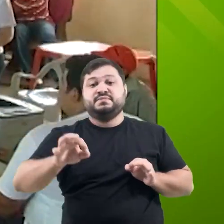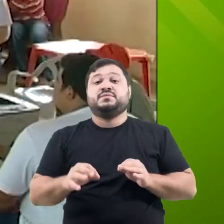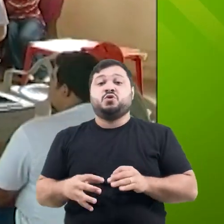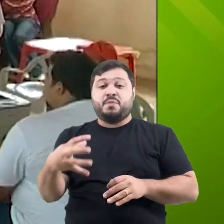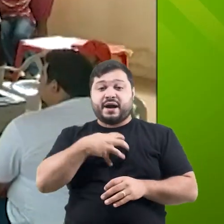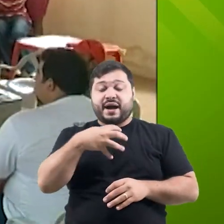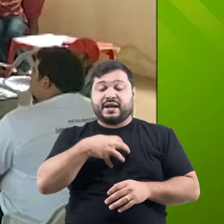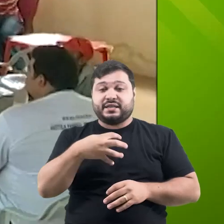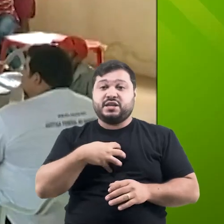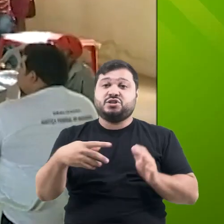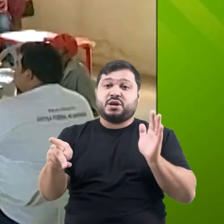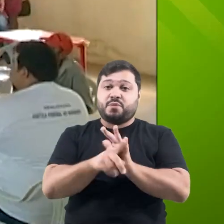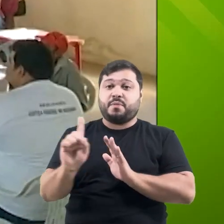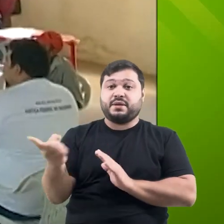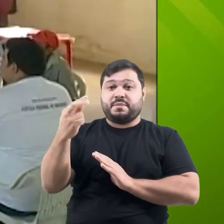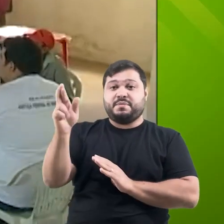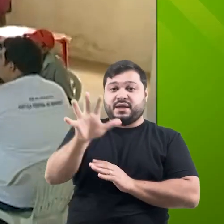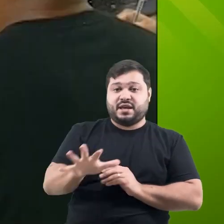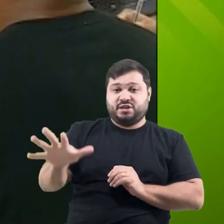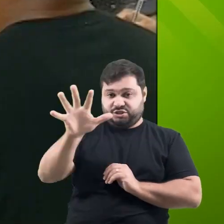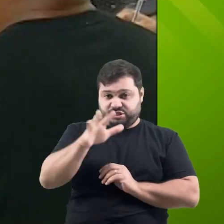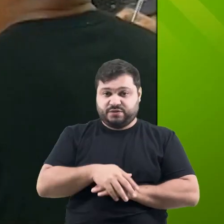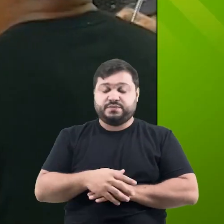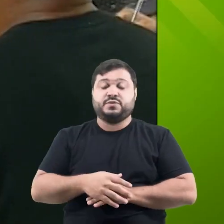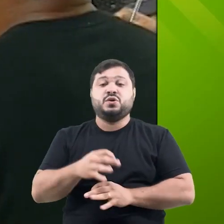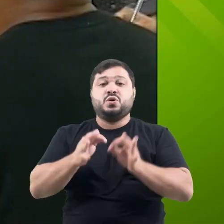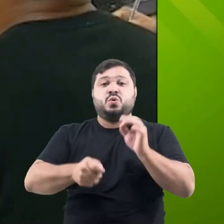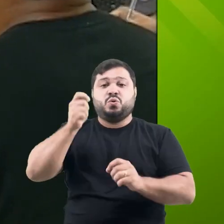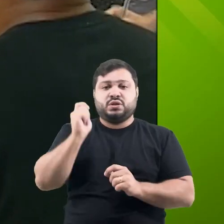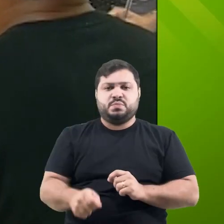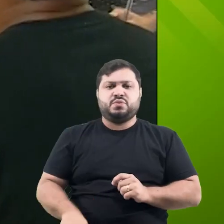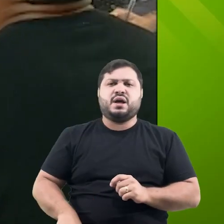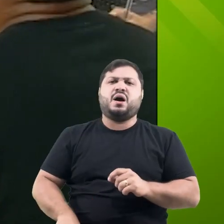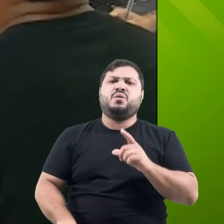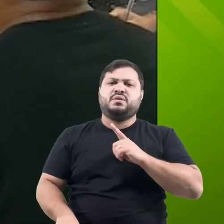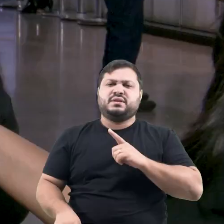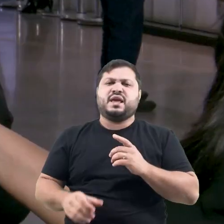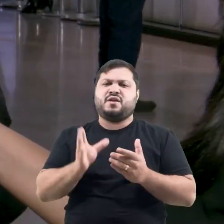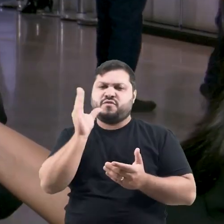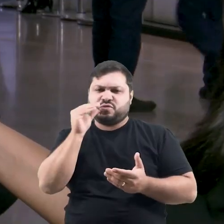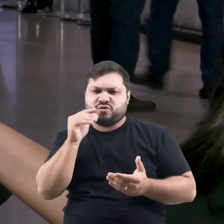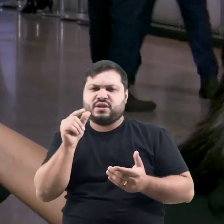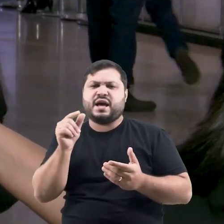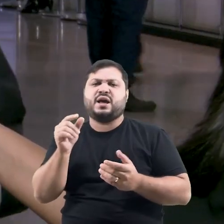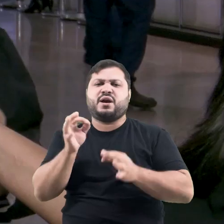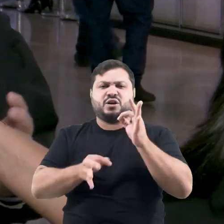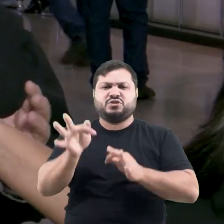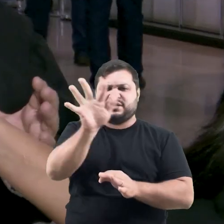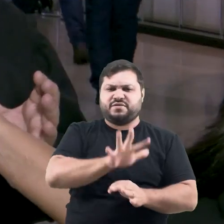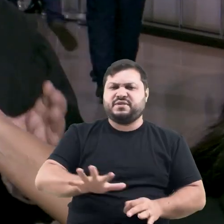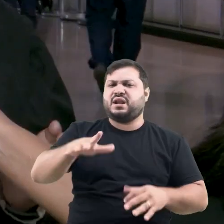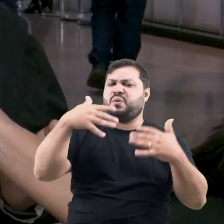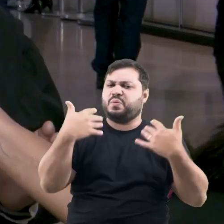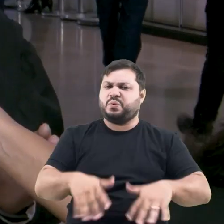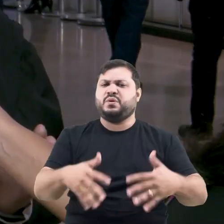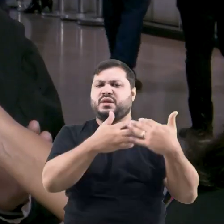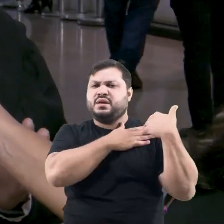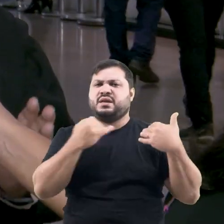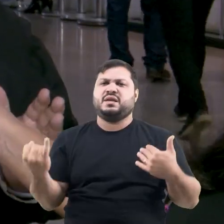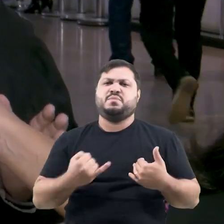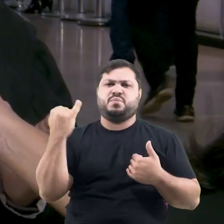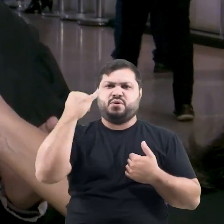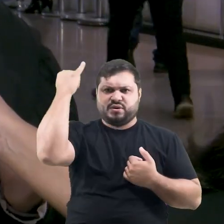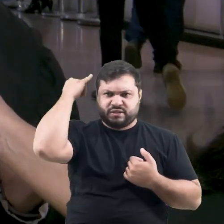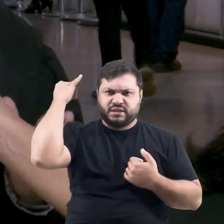uma característica da primeira região. O tribunal, através de servidores, a Justiça Federal tem um papel muito